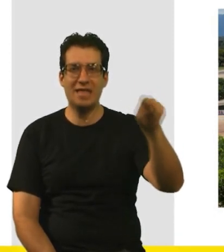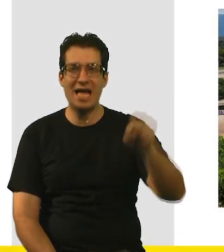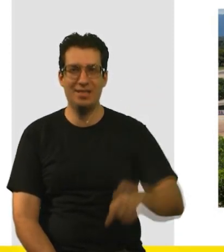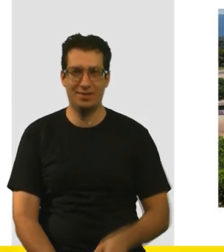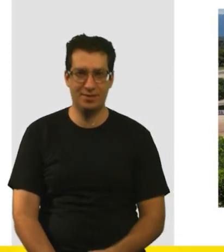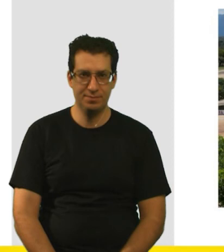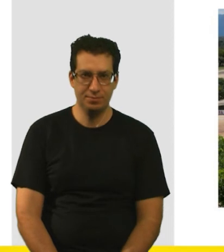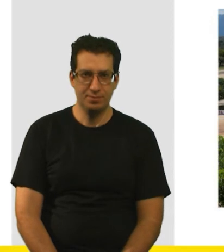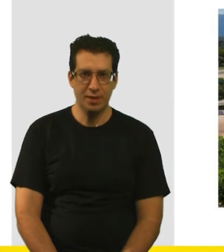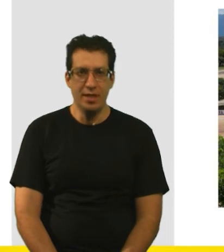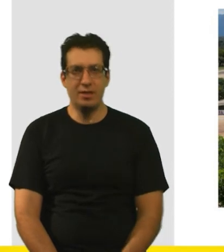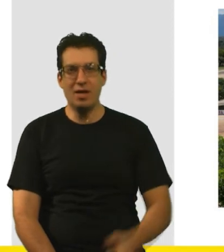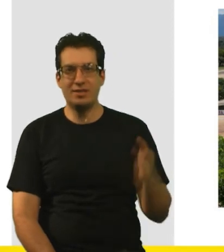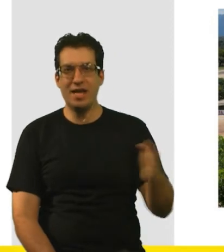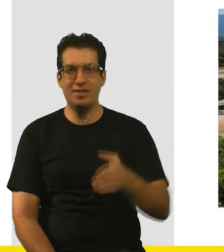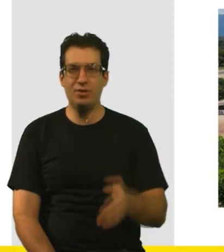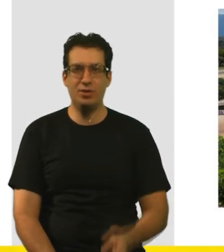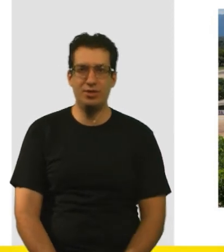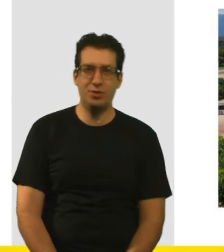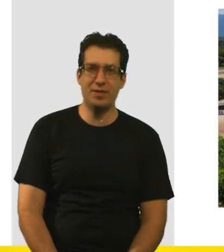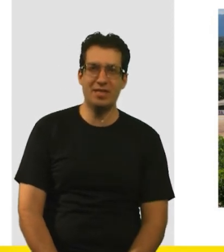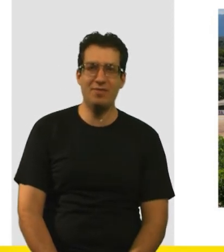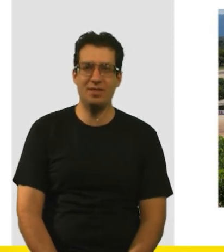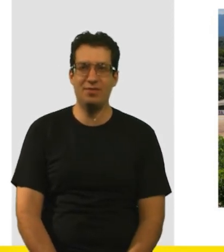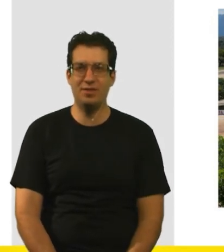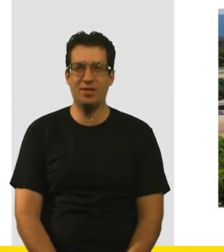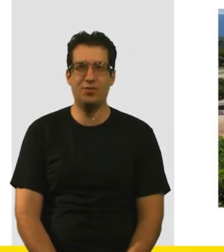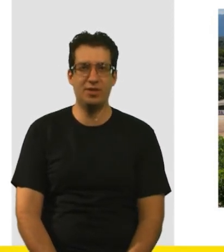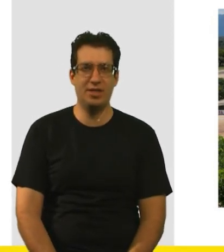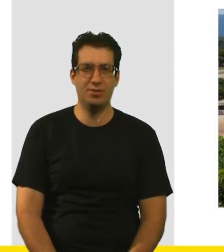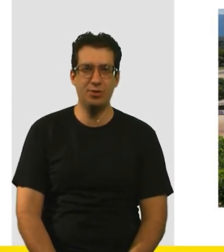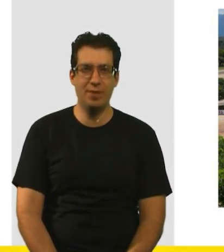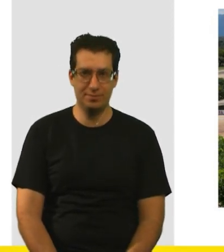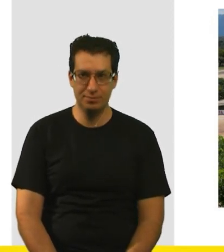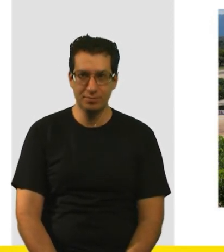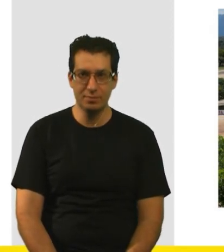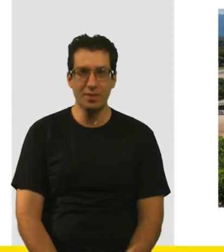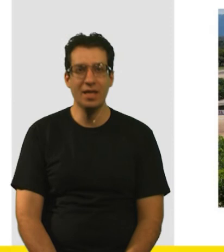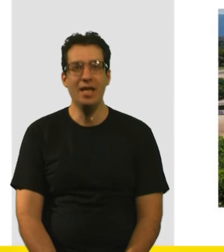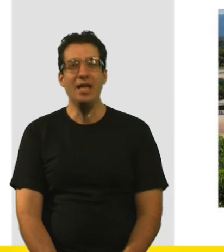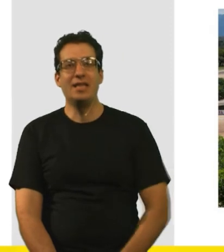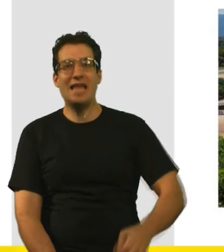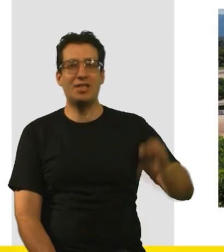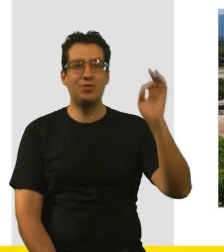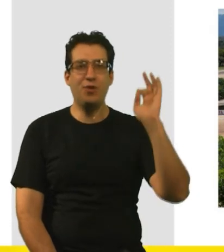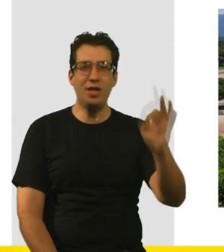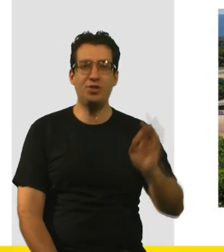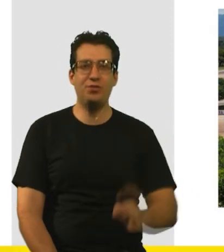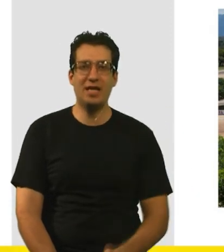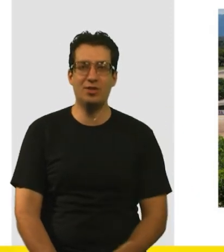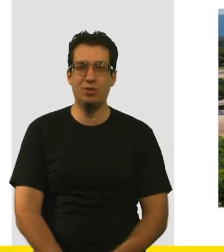construções militares. Então, as terras devolutas indispensáveis à defesa das fronteiras. Muito bem.